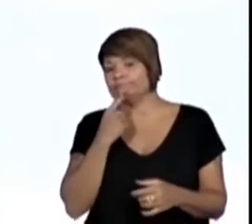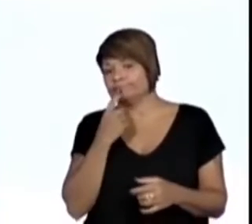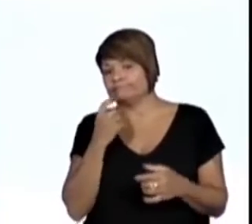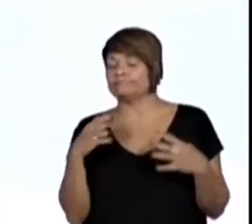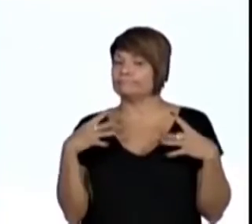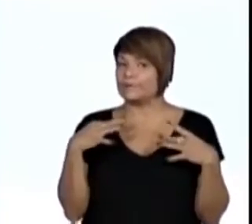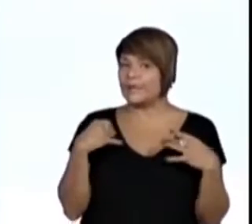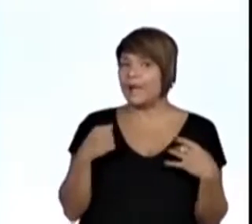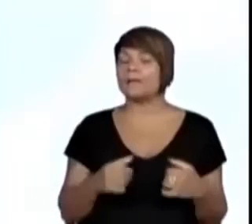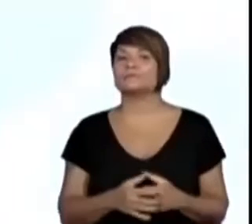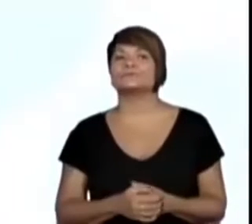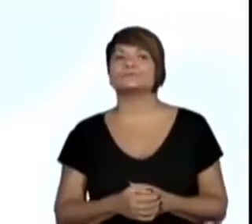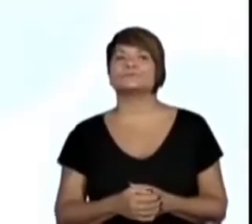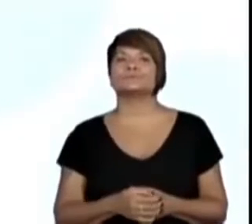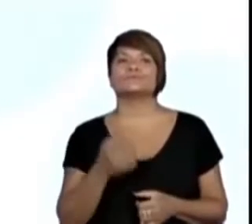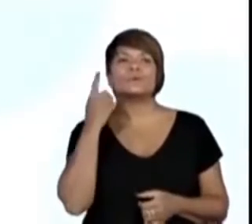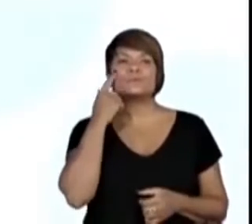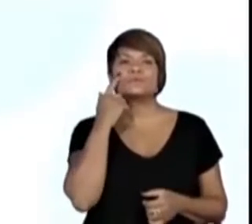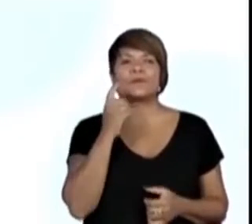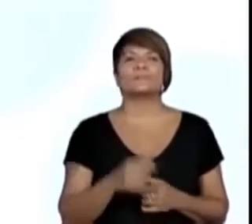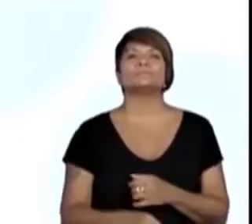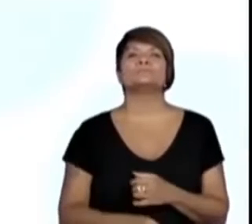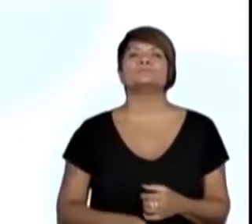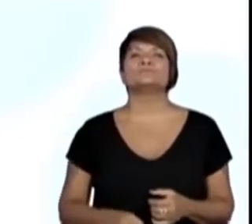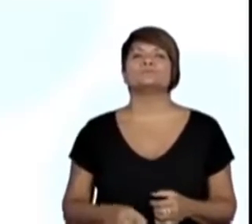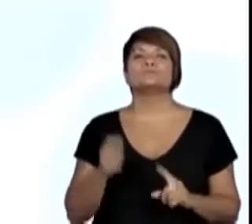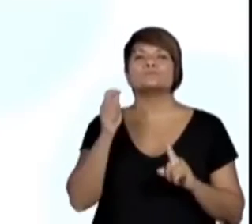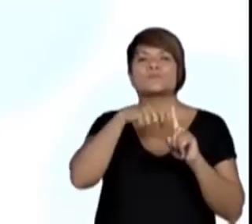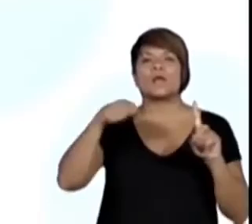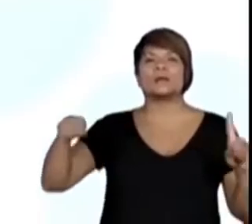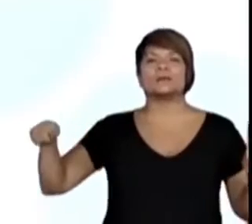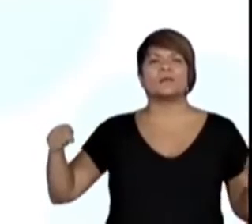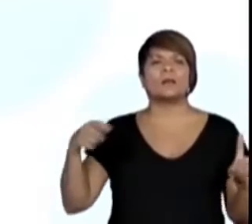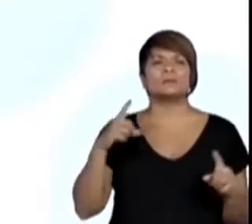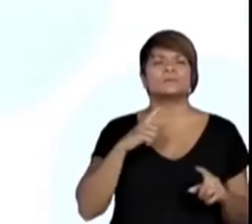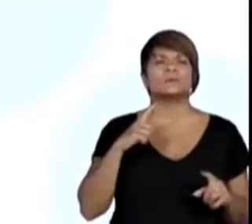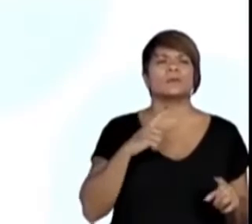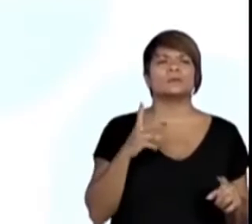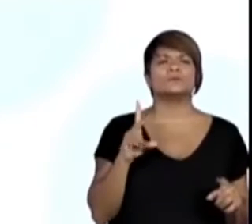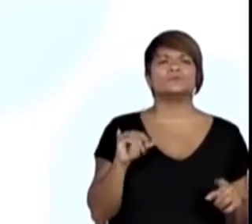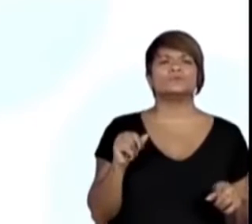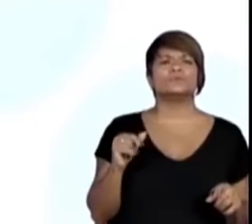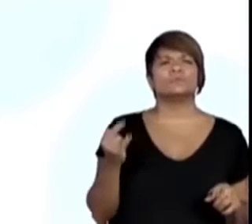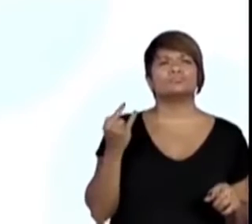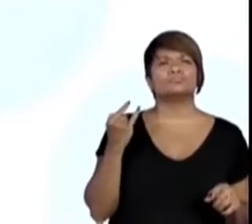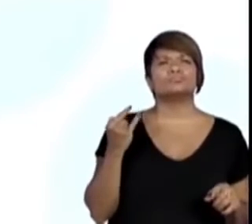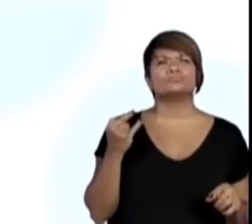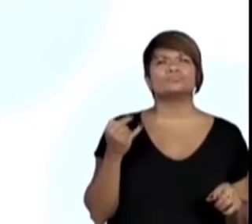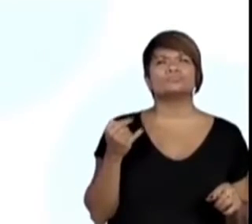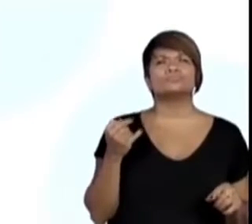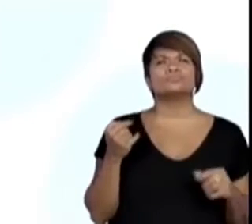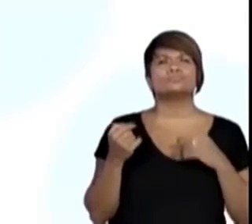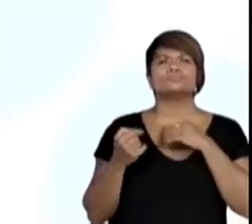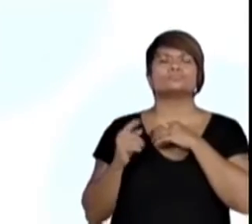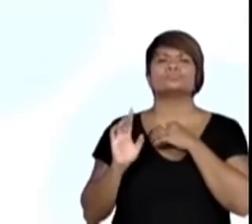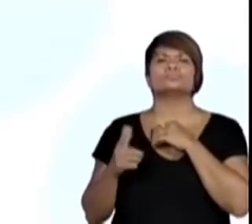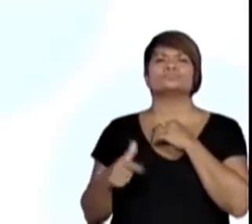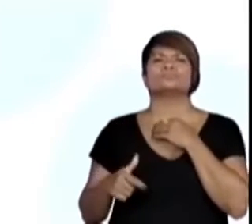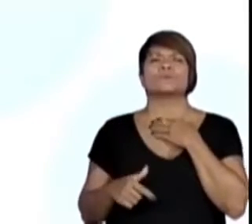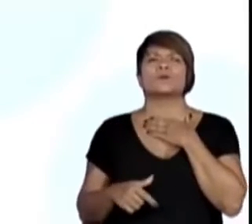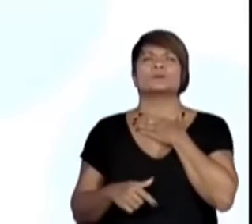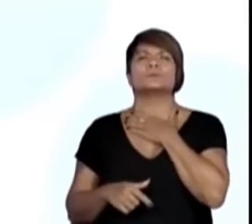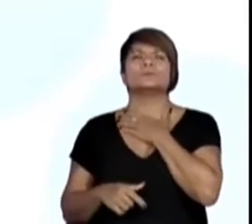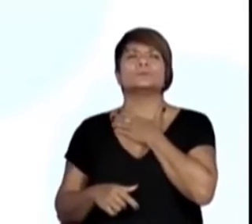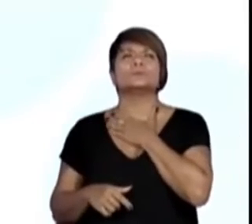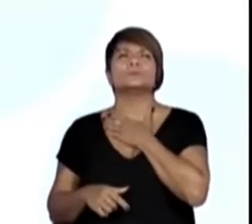Vou voltar aqui. Vamos ver se no calendário do ano tem algum dia destacado como feriado. Aqui na tela não, mas aqui,